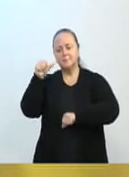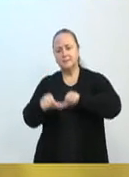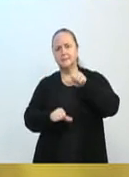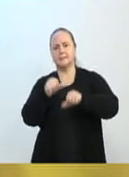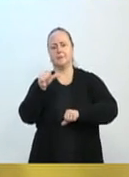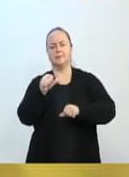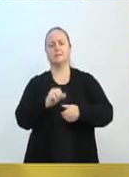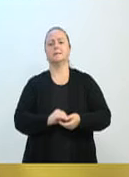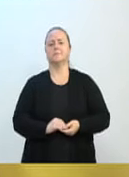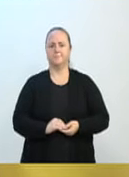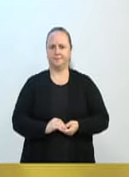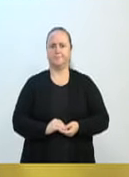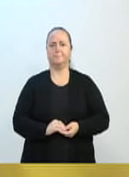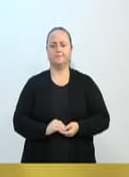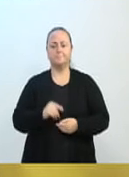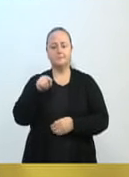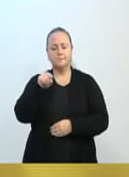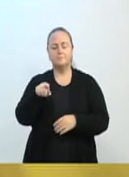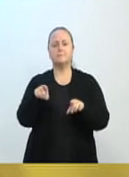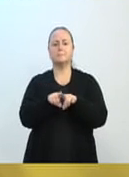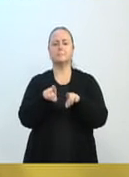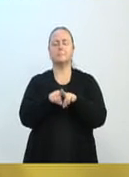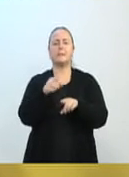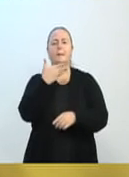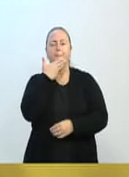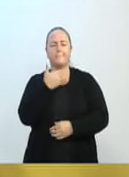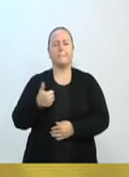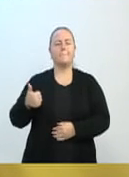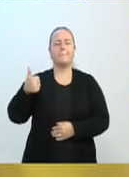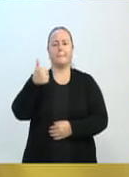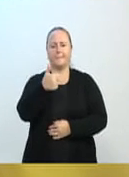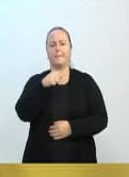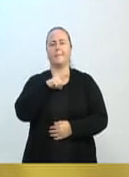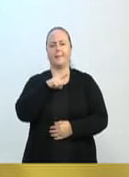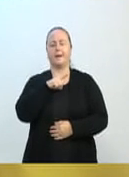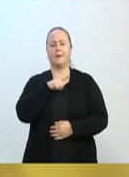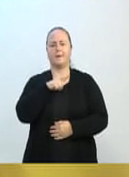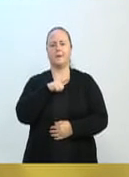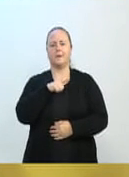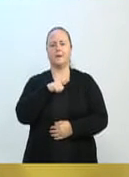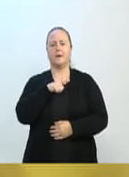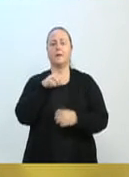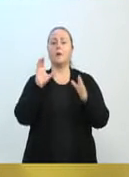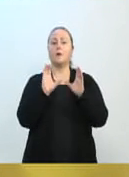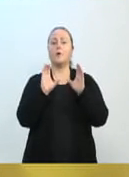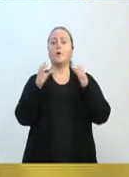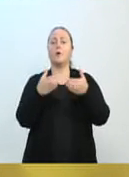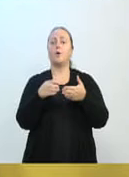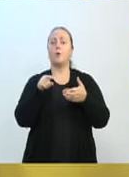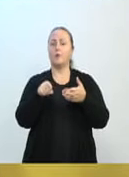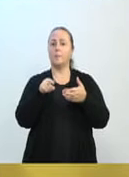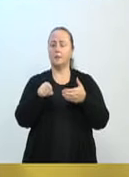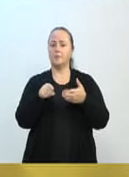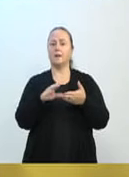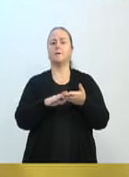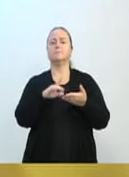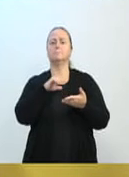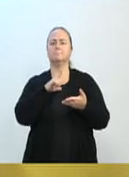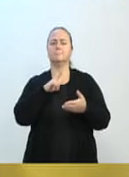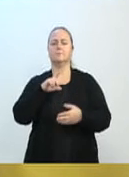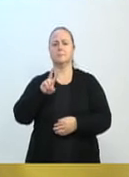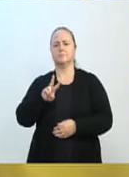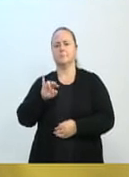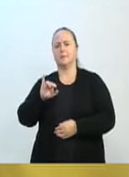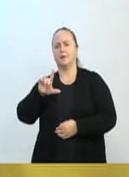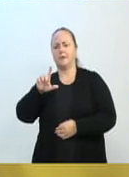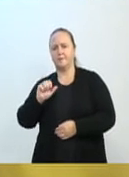E aqui as melhorias que acontecem também Vereador Gilson das nossas Comunidades a Vila Vitória